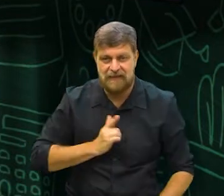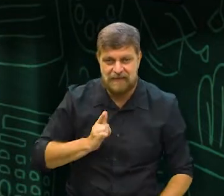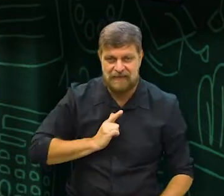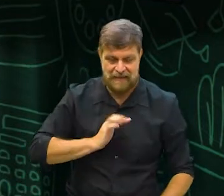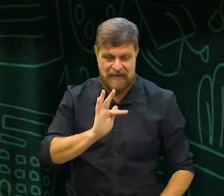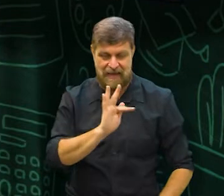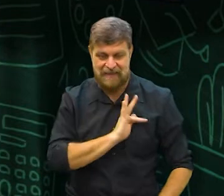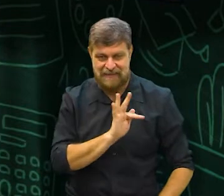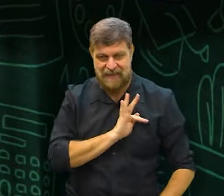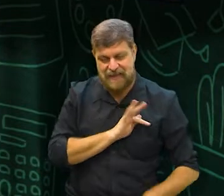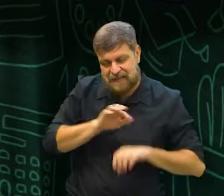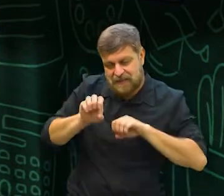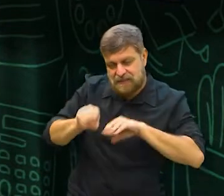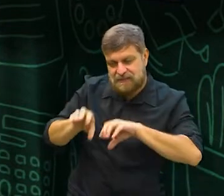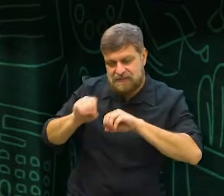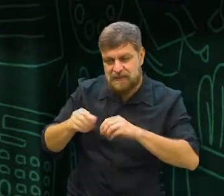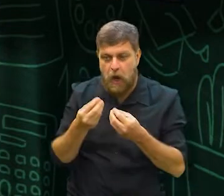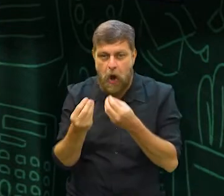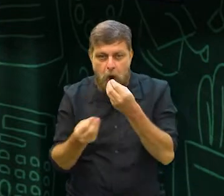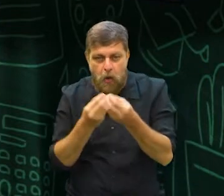recebem técnicas literárias,